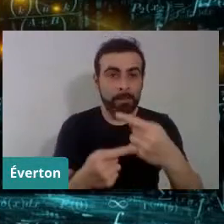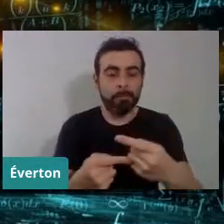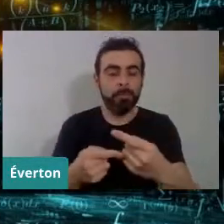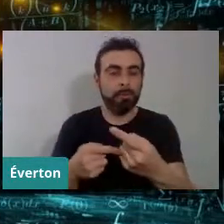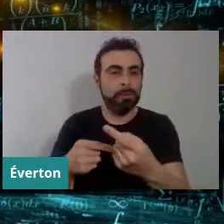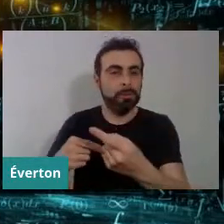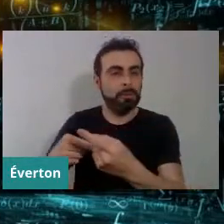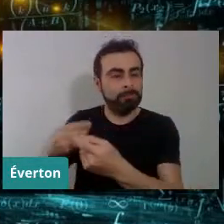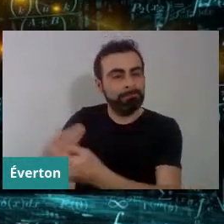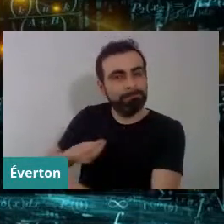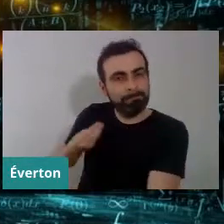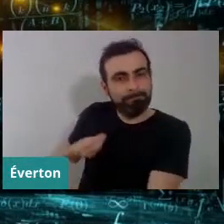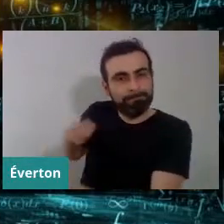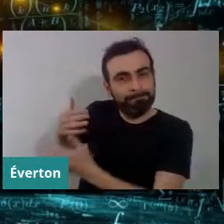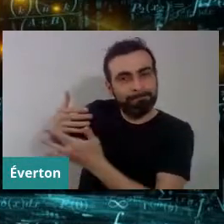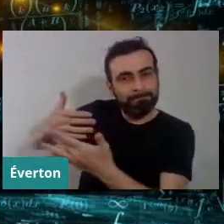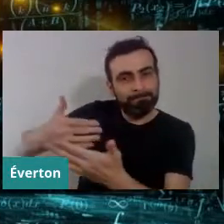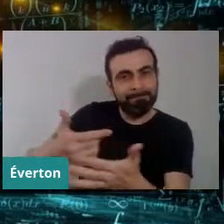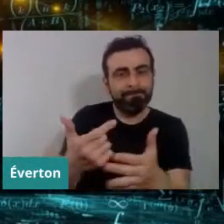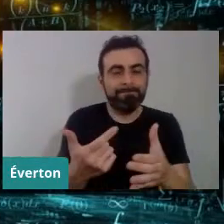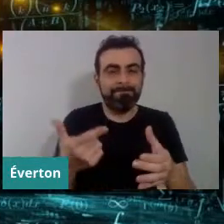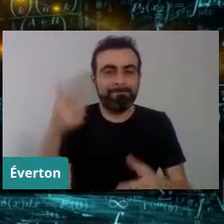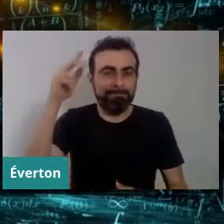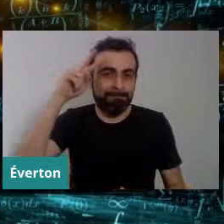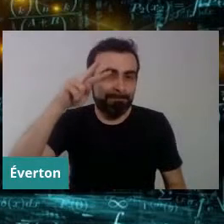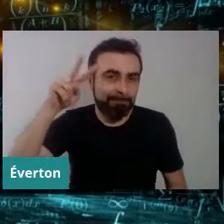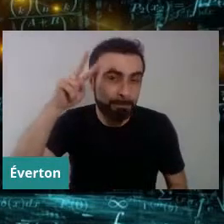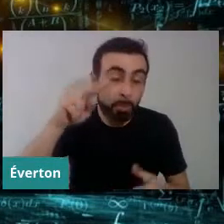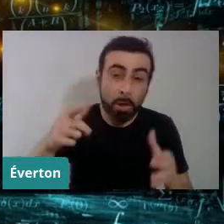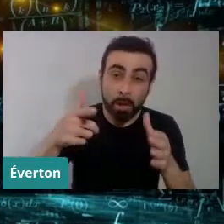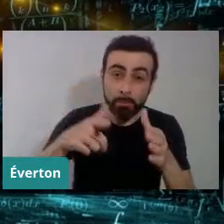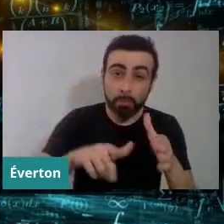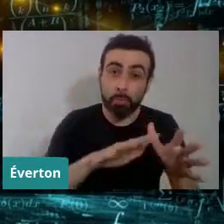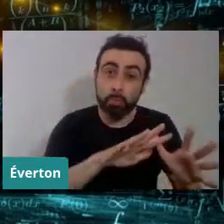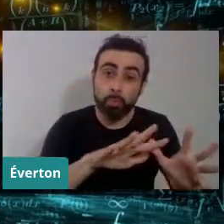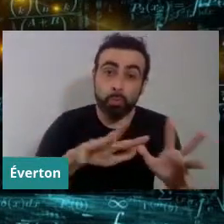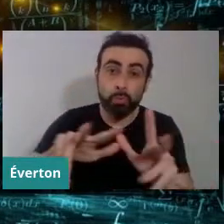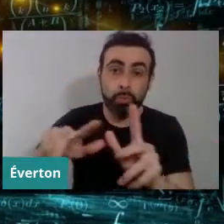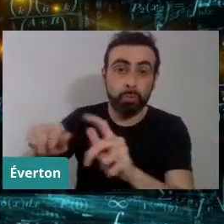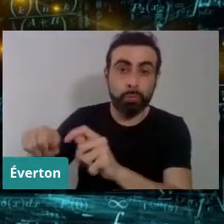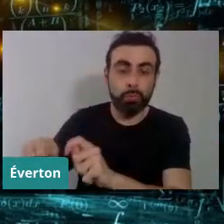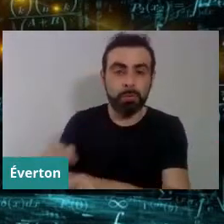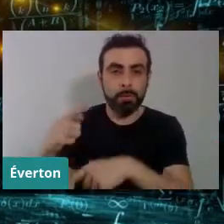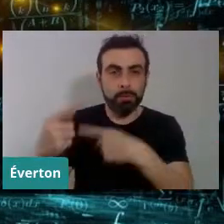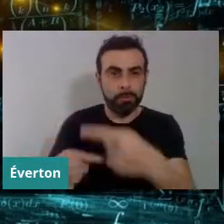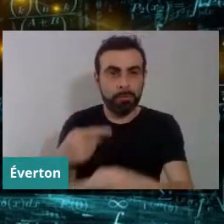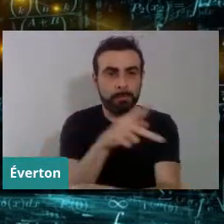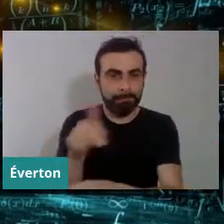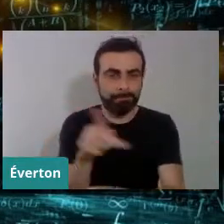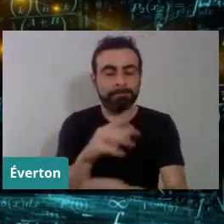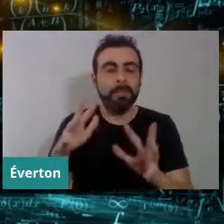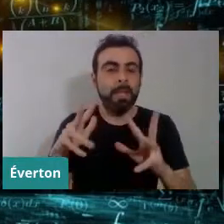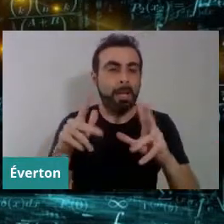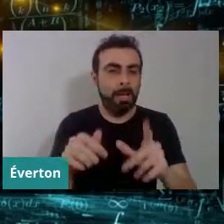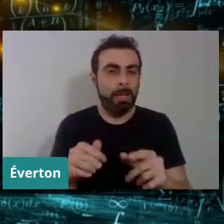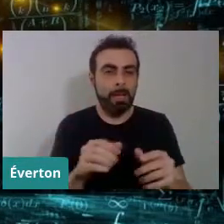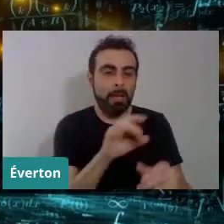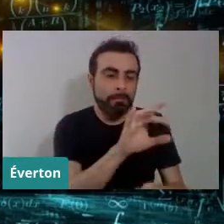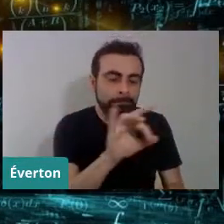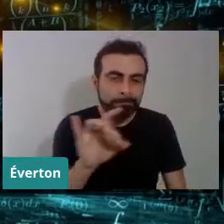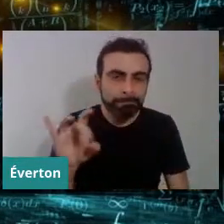esse momento, né, esse túnel do tempo, nas pessoas dos professores que por aqui